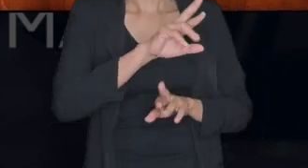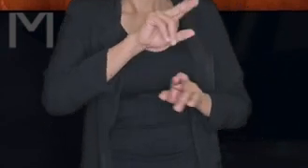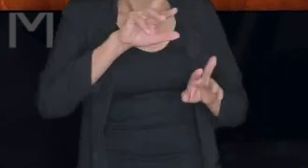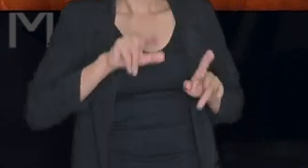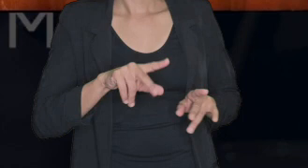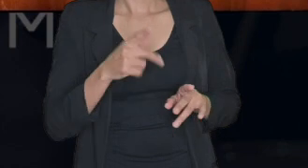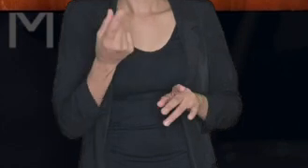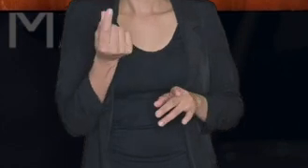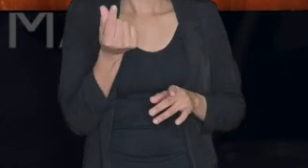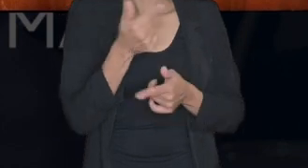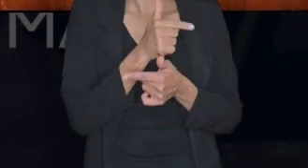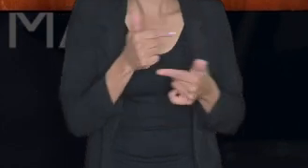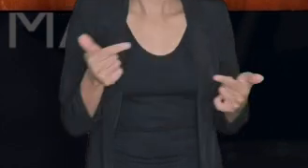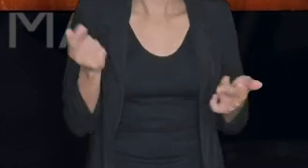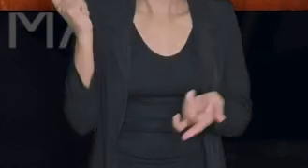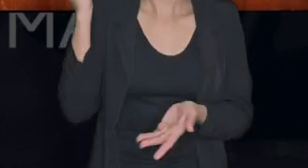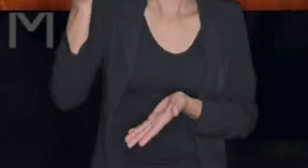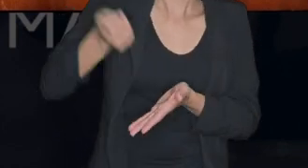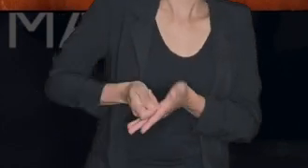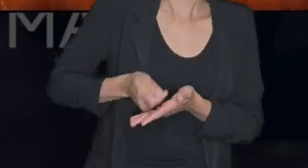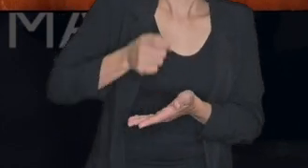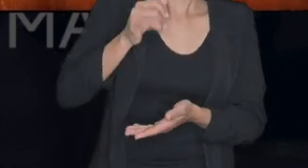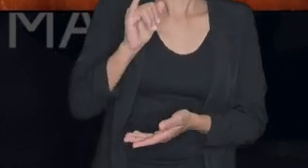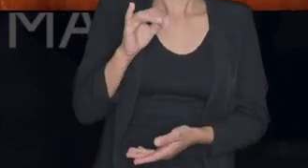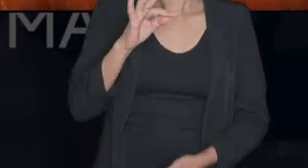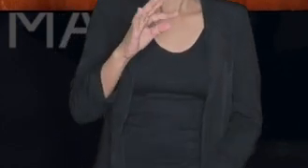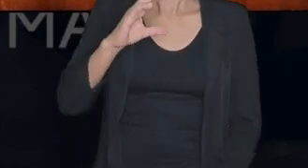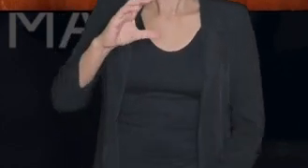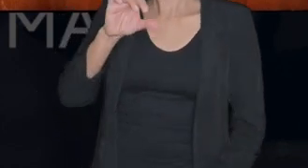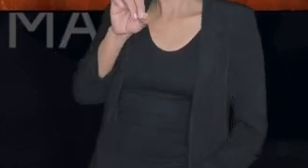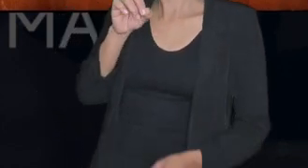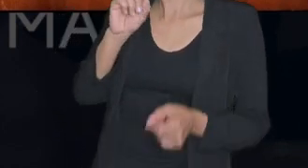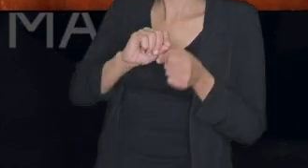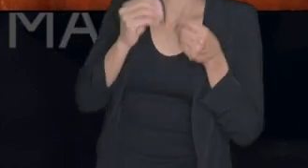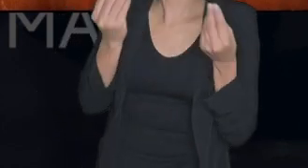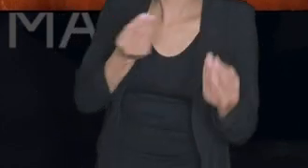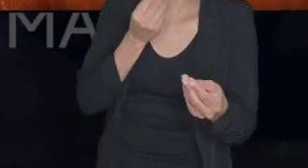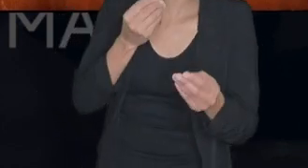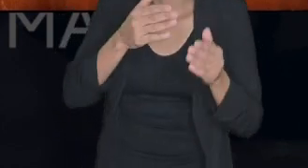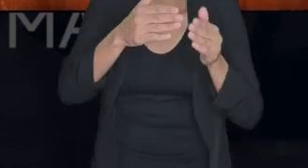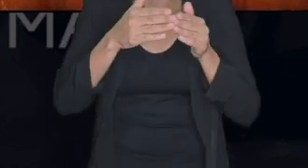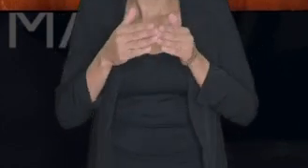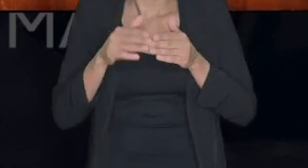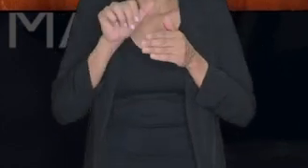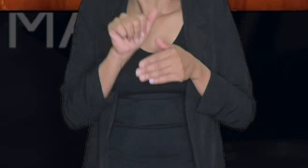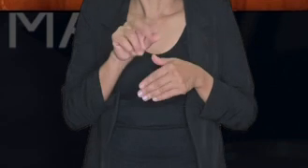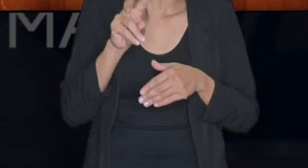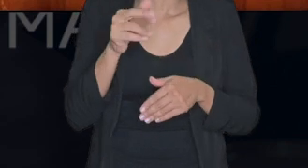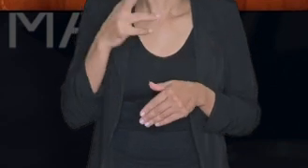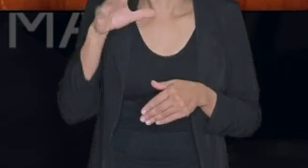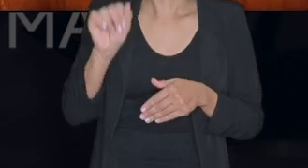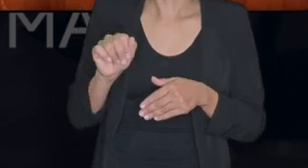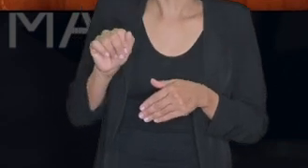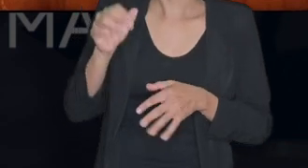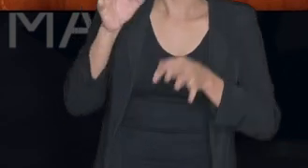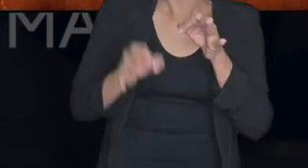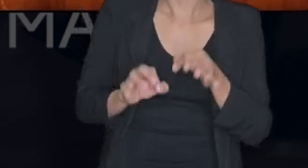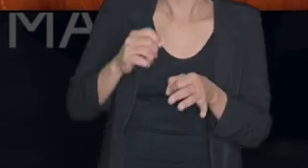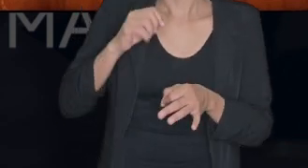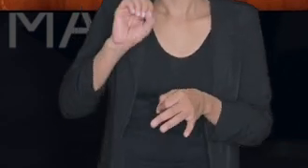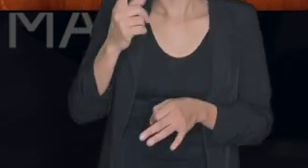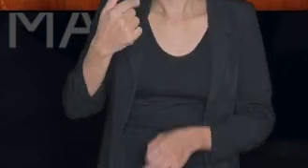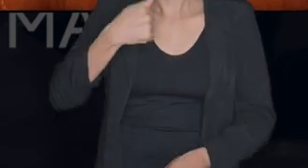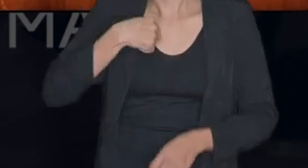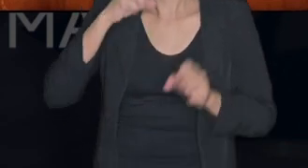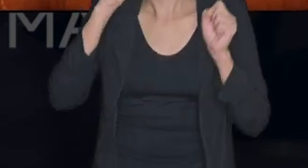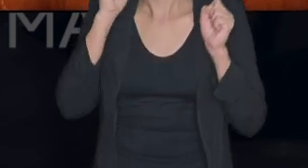pagar o ITCD. O que fazer? Pedir um alvará para o juiz das sucessões? Ou eu posso, com uma mera escritura pública,